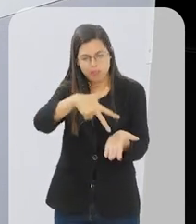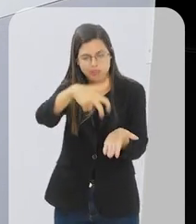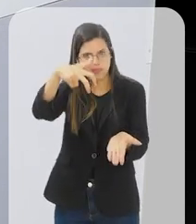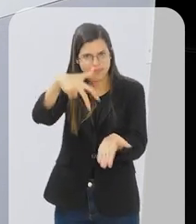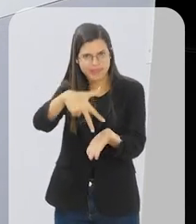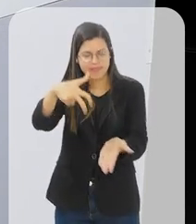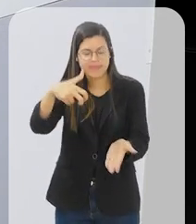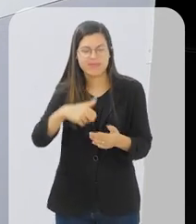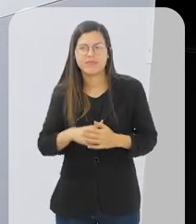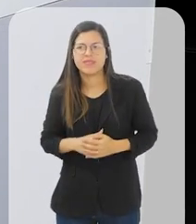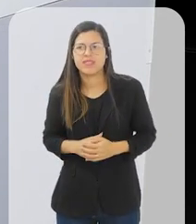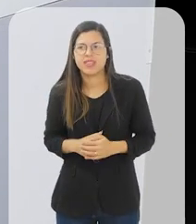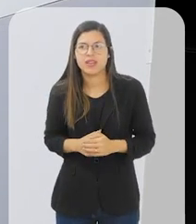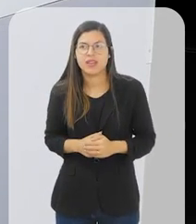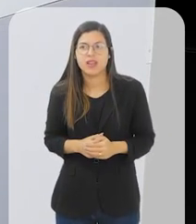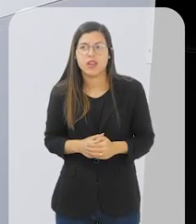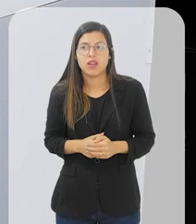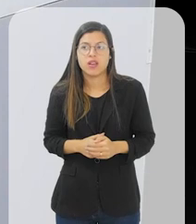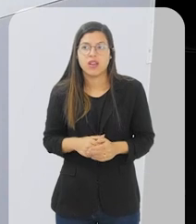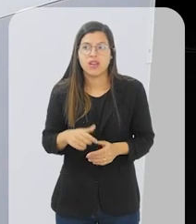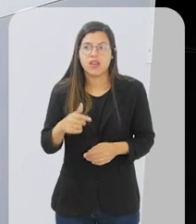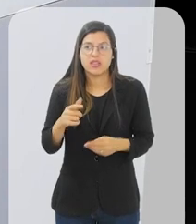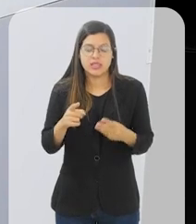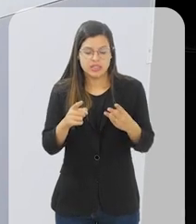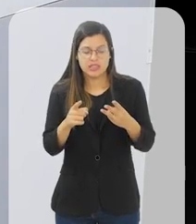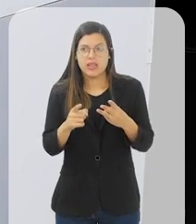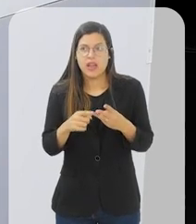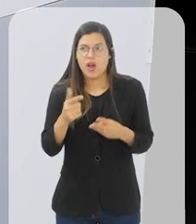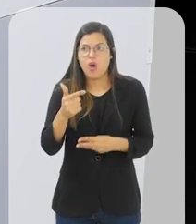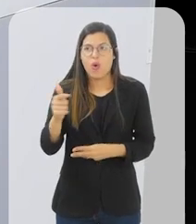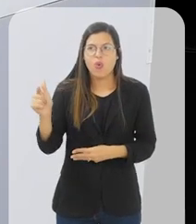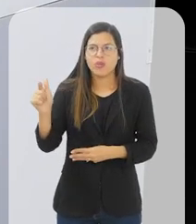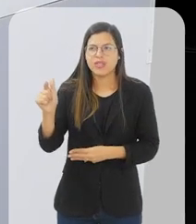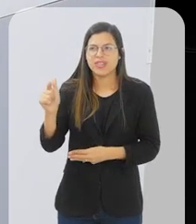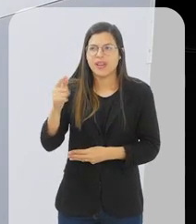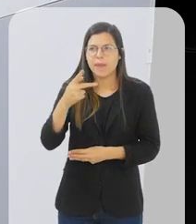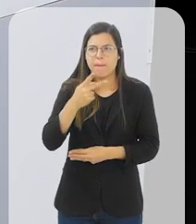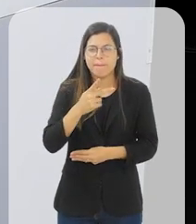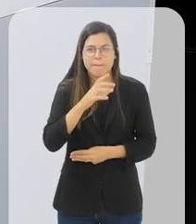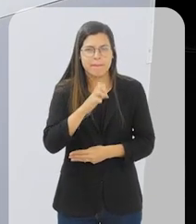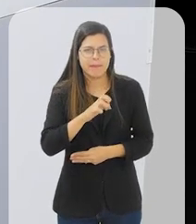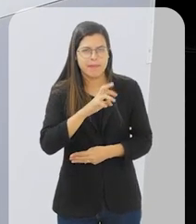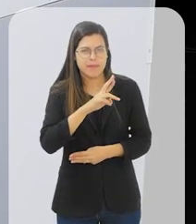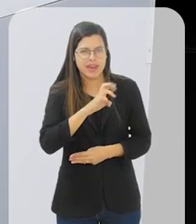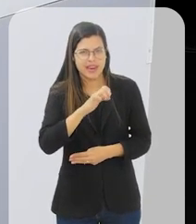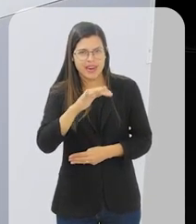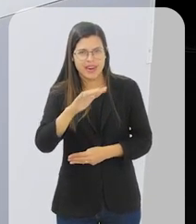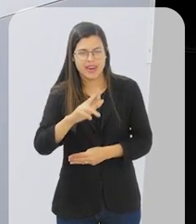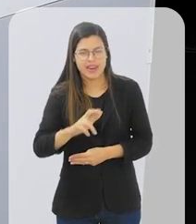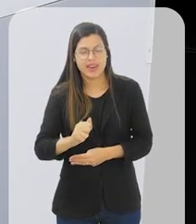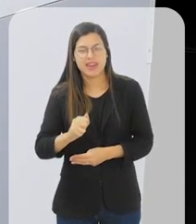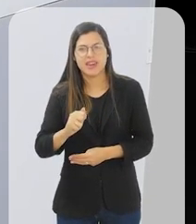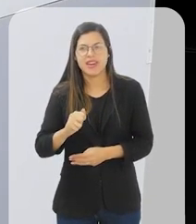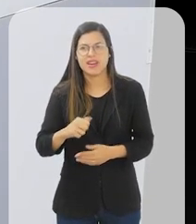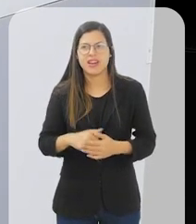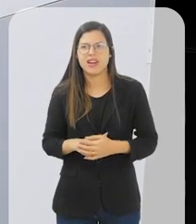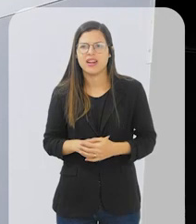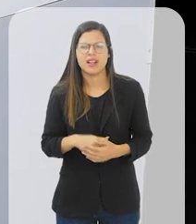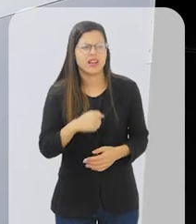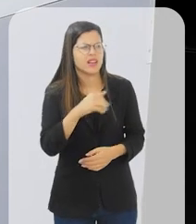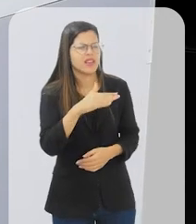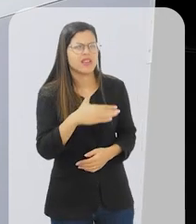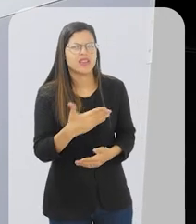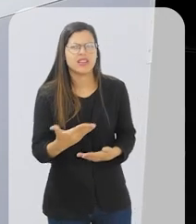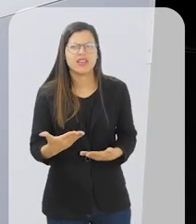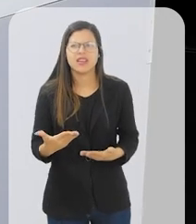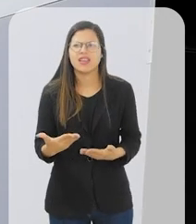pra caramba. E aquela... Ali eu tava de Matinta Pereira na outra foto. Quem era o carnavalista? Ah...